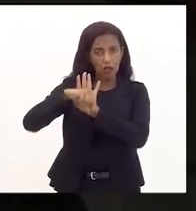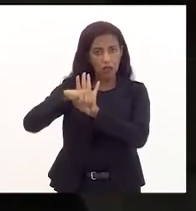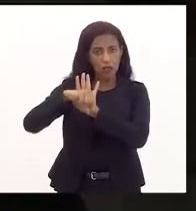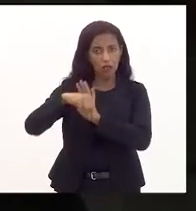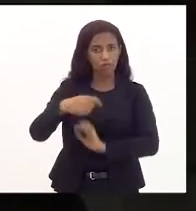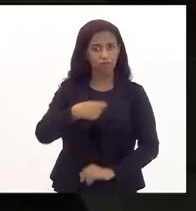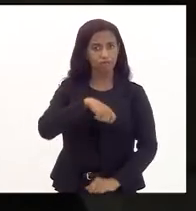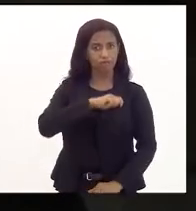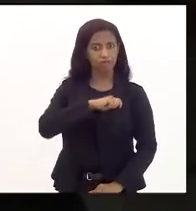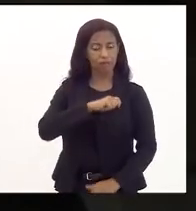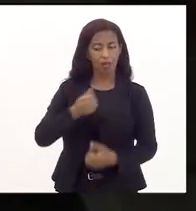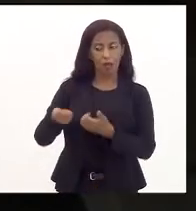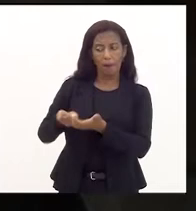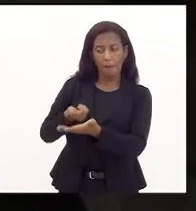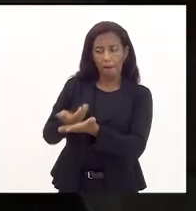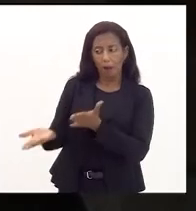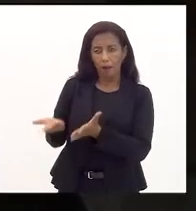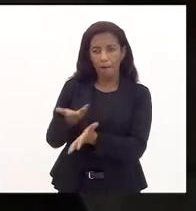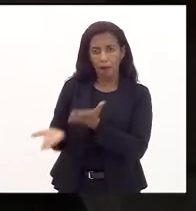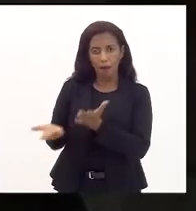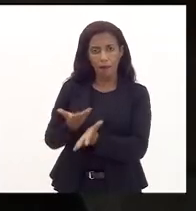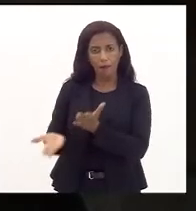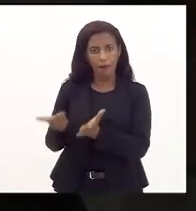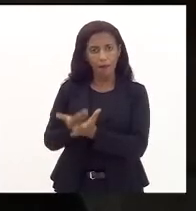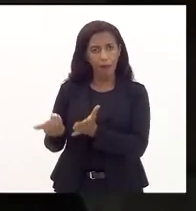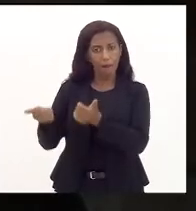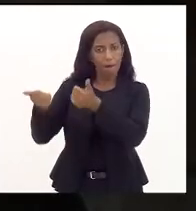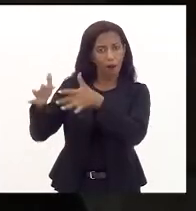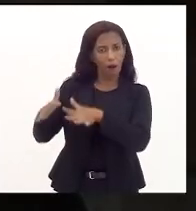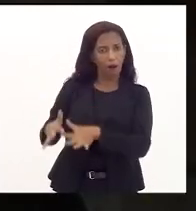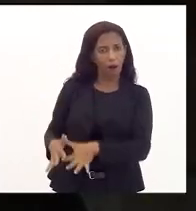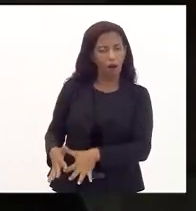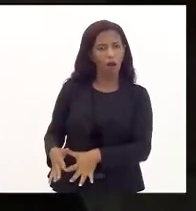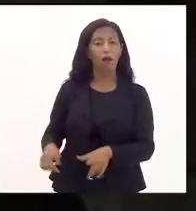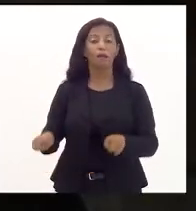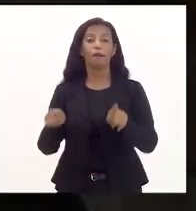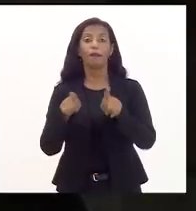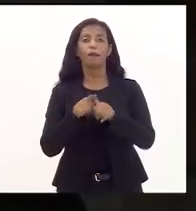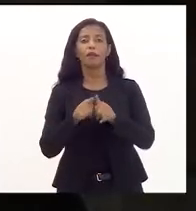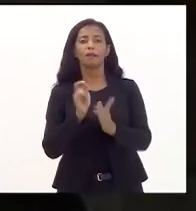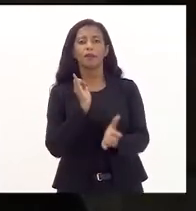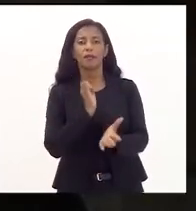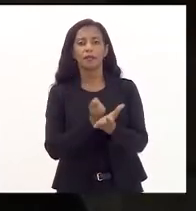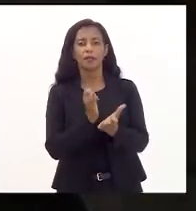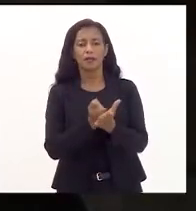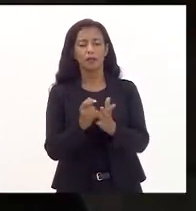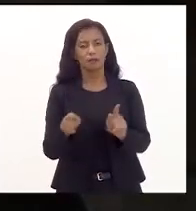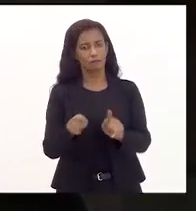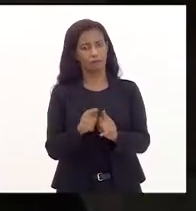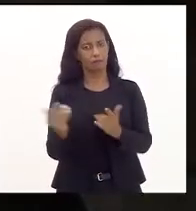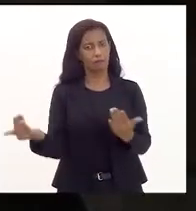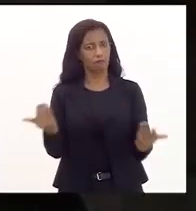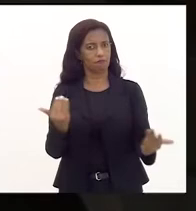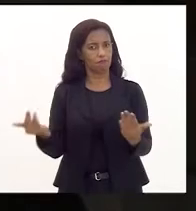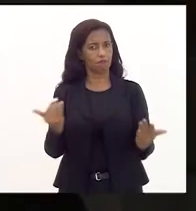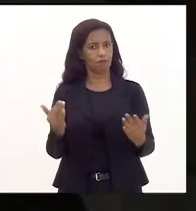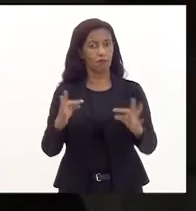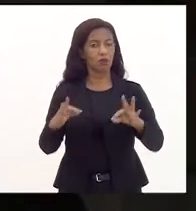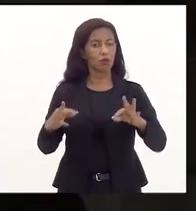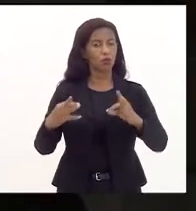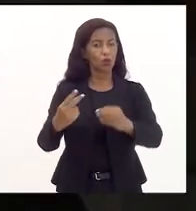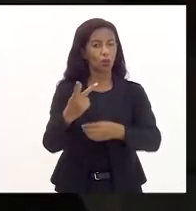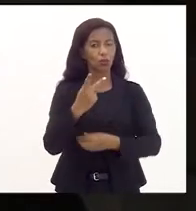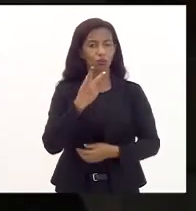é crise de despesa, mas também é crise de receita. Todos só